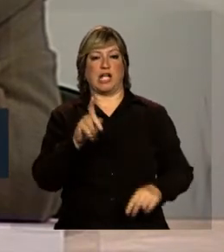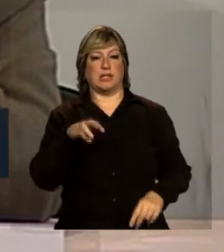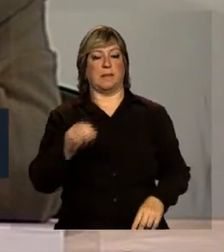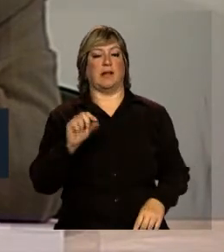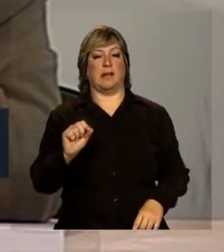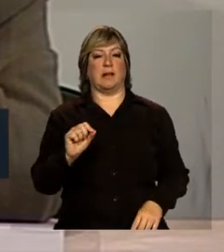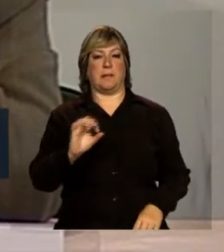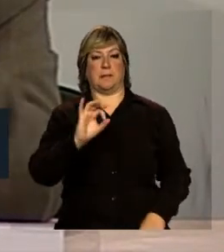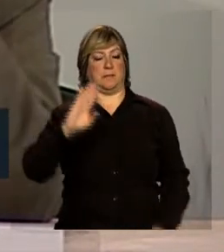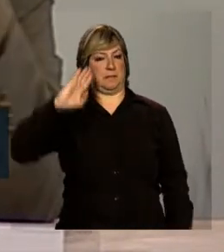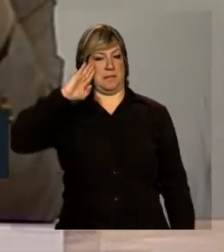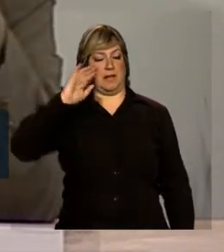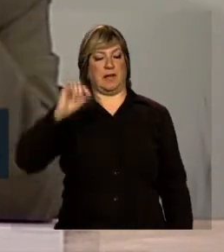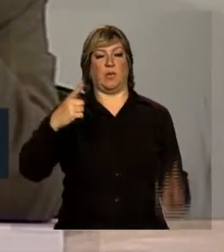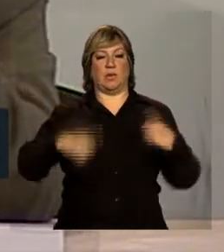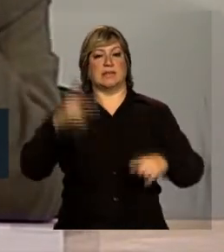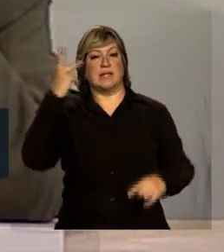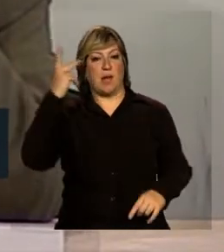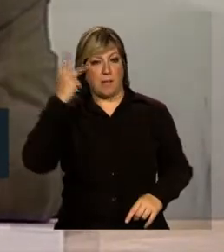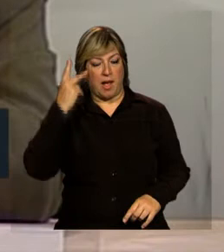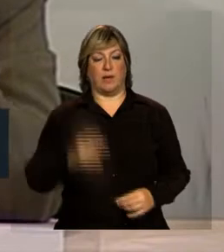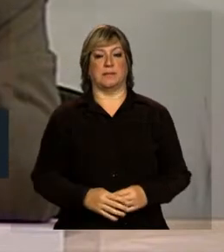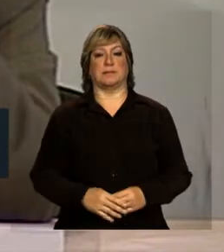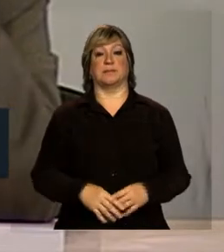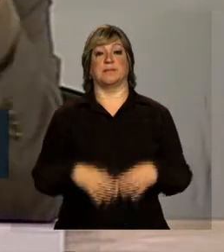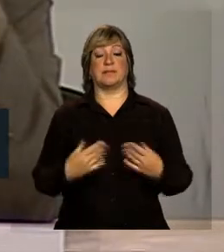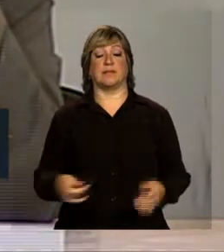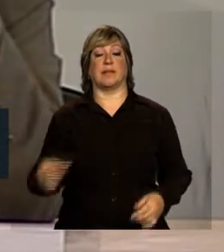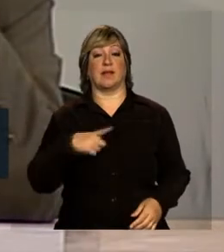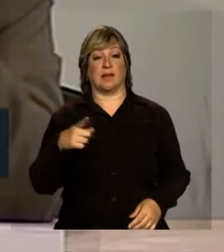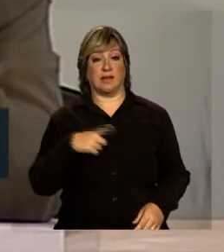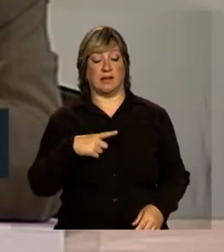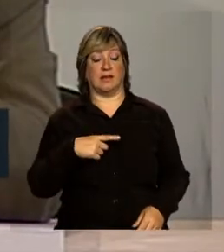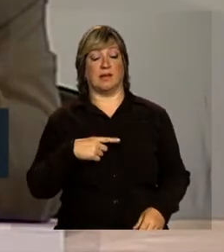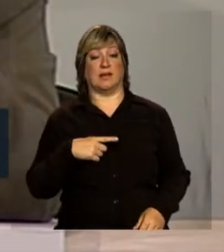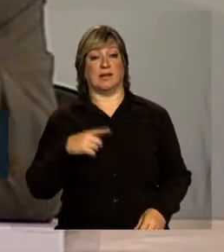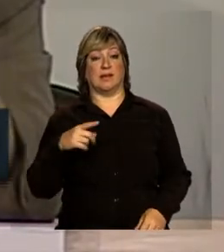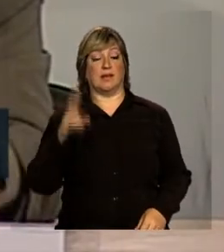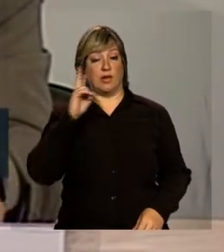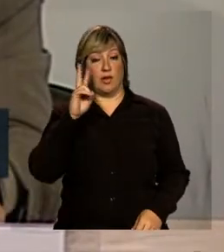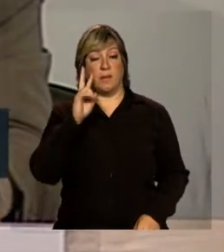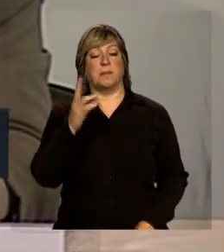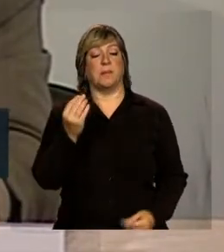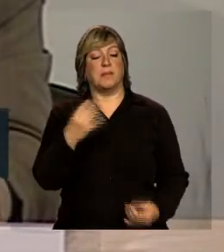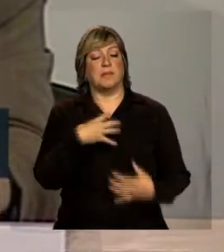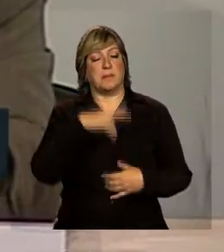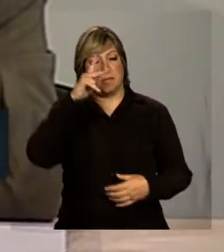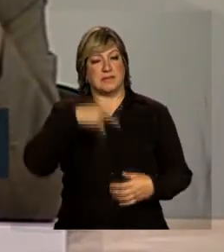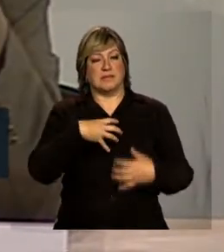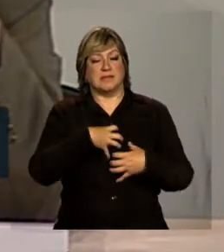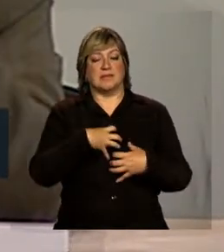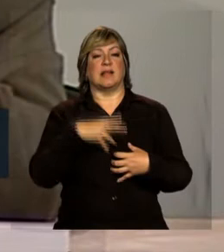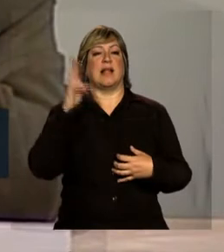Paulo. Quero lembrar o Joel como uma lembrança muito pessoal, me permitam, porque tem